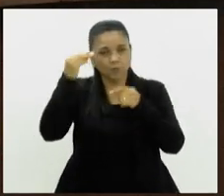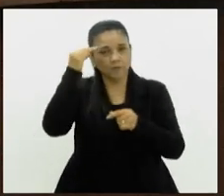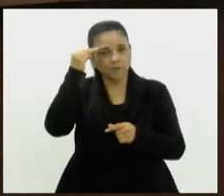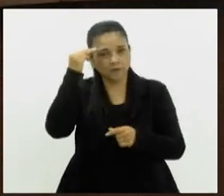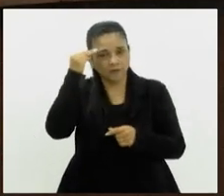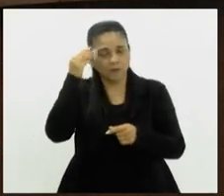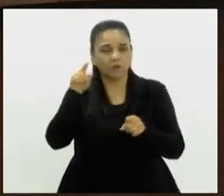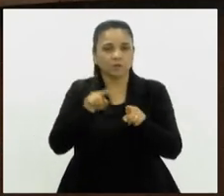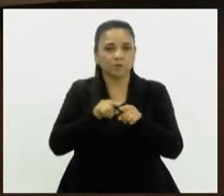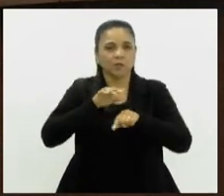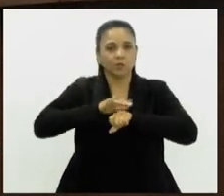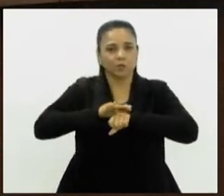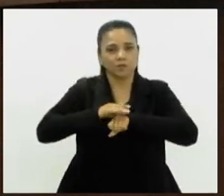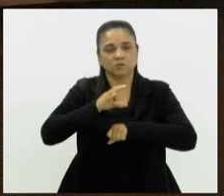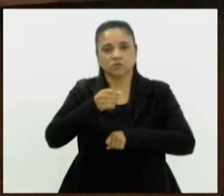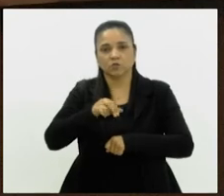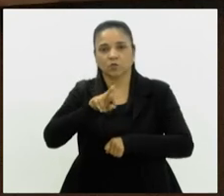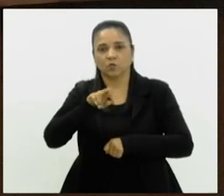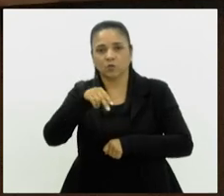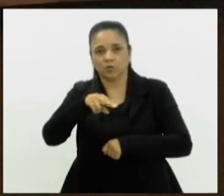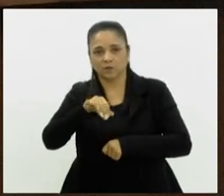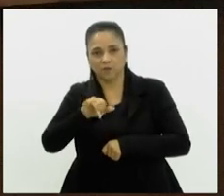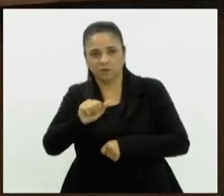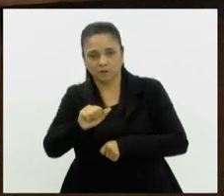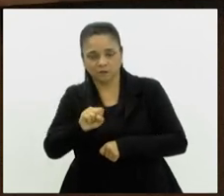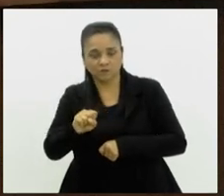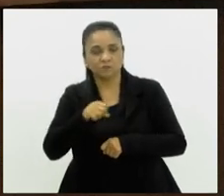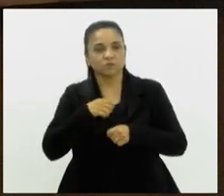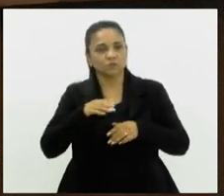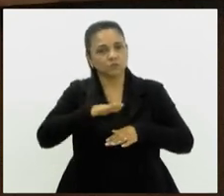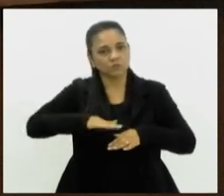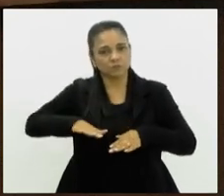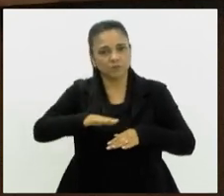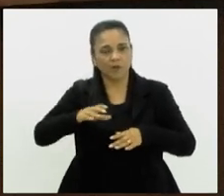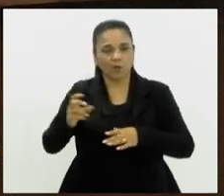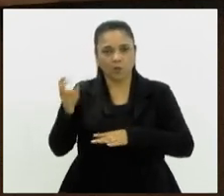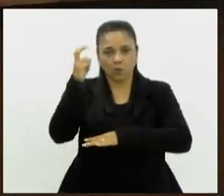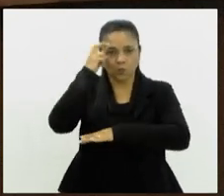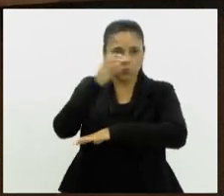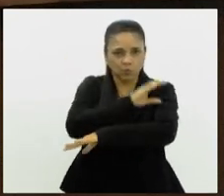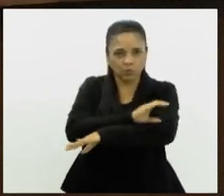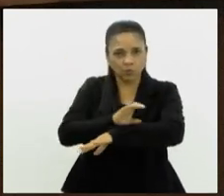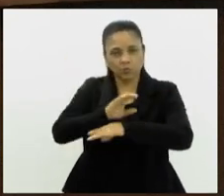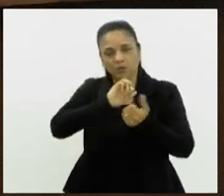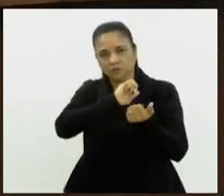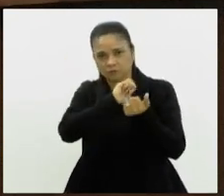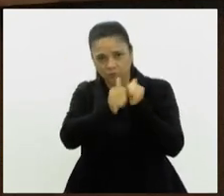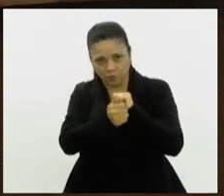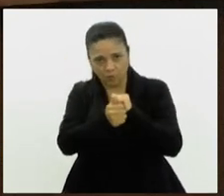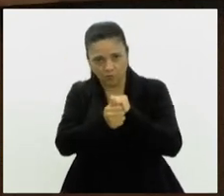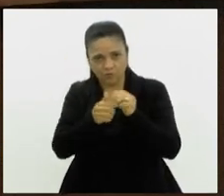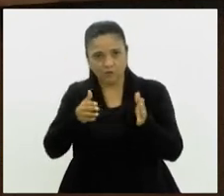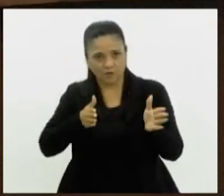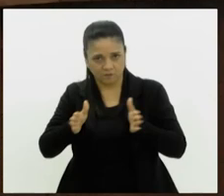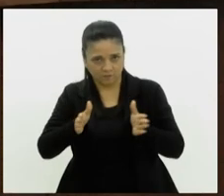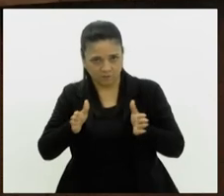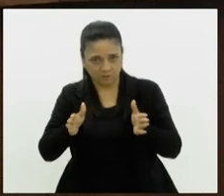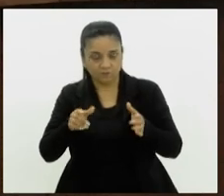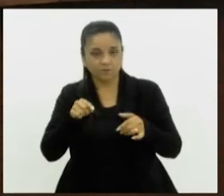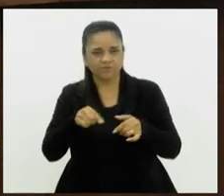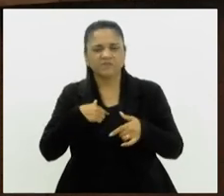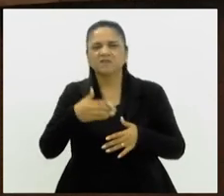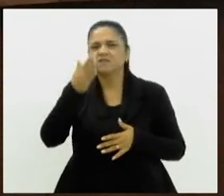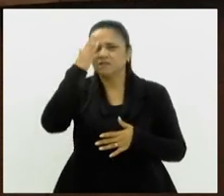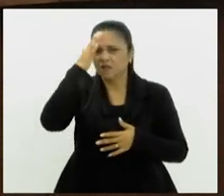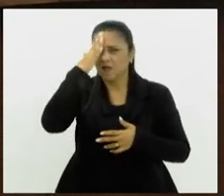com doença crônica, aos espaços de cultura e esporte. A gente sabe que uma das piores